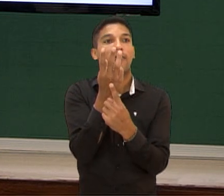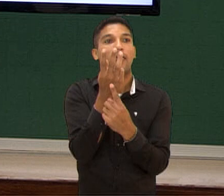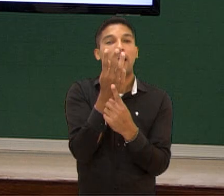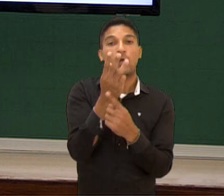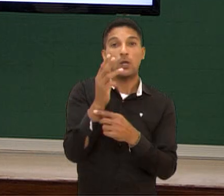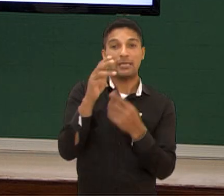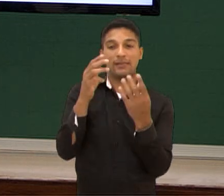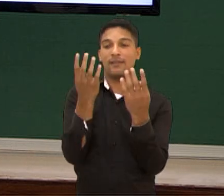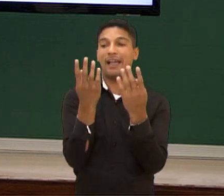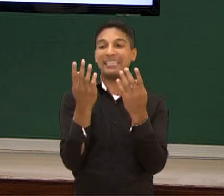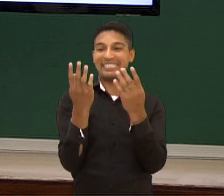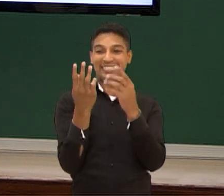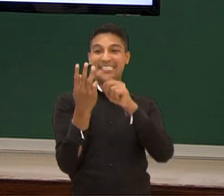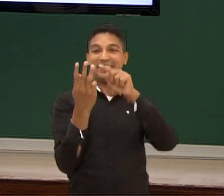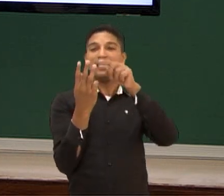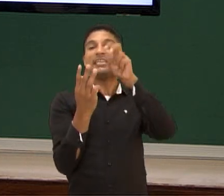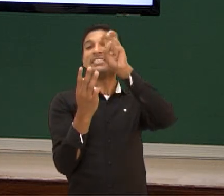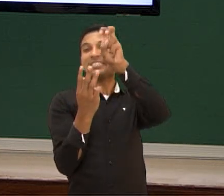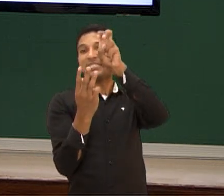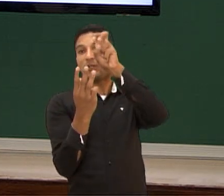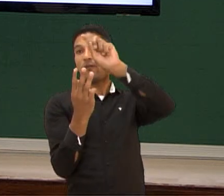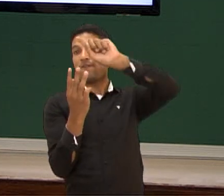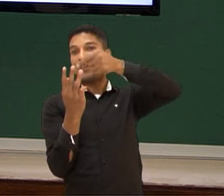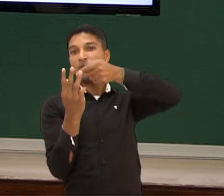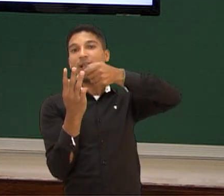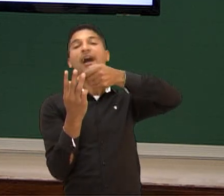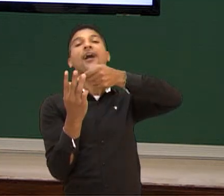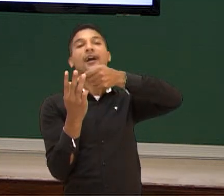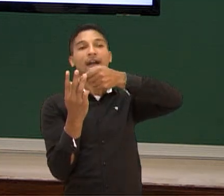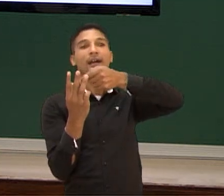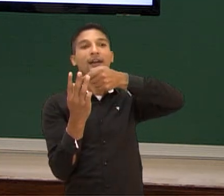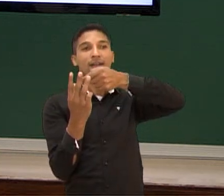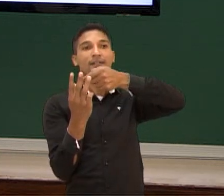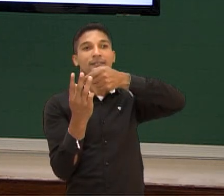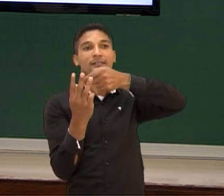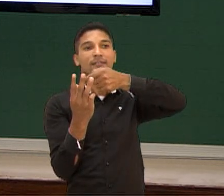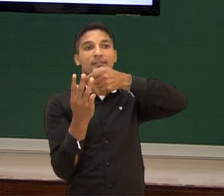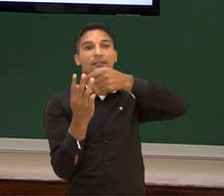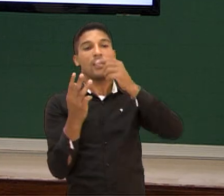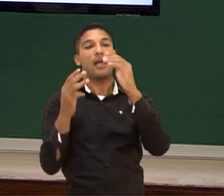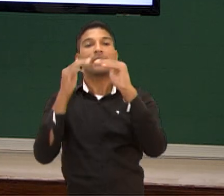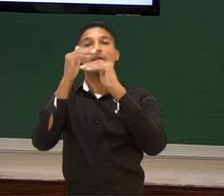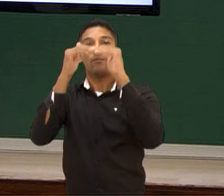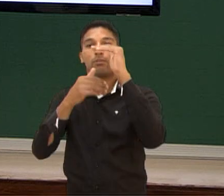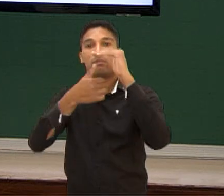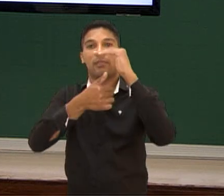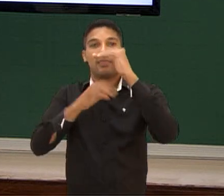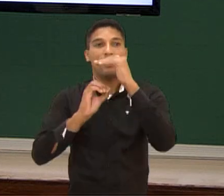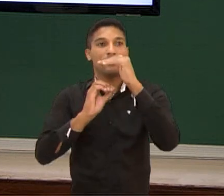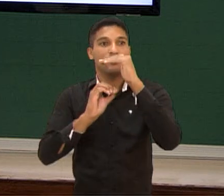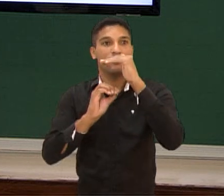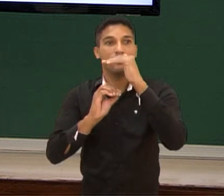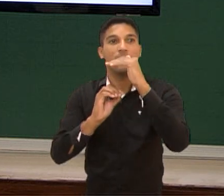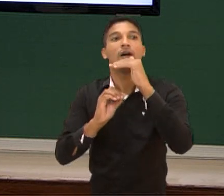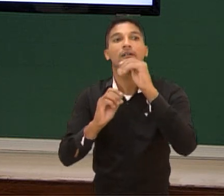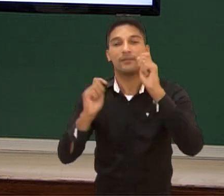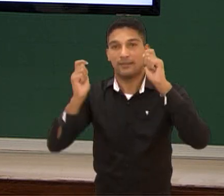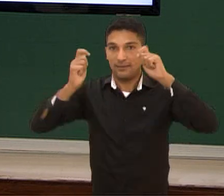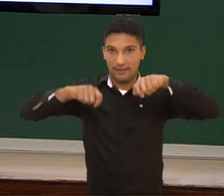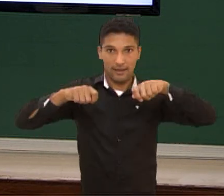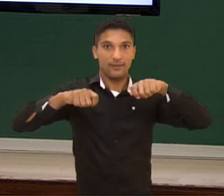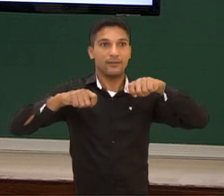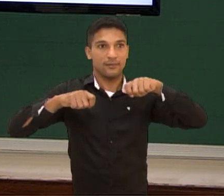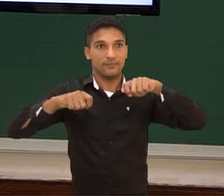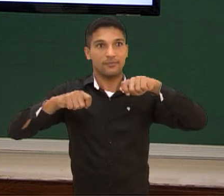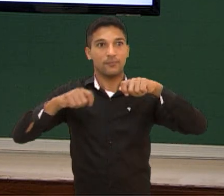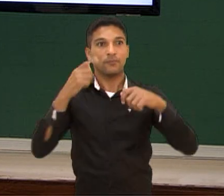5 décimos, olha como que eu posso representar. Através de uma fração mista. A parte inteira e também a parte decimal. Já vamos